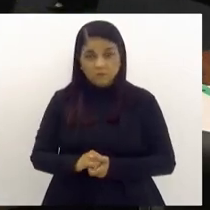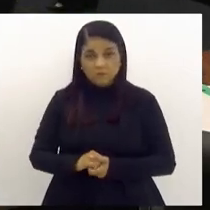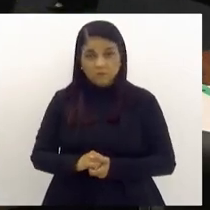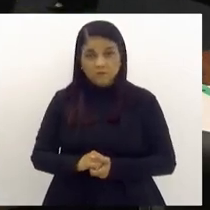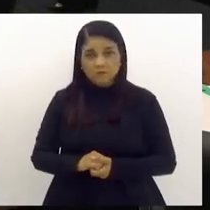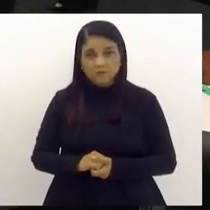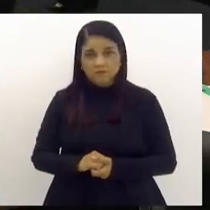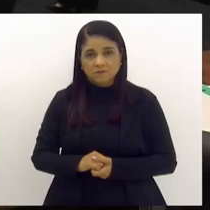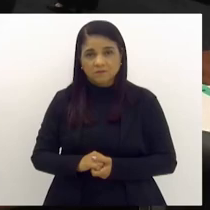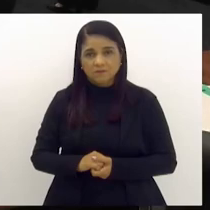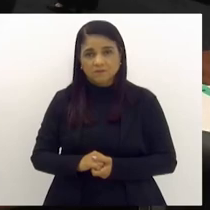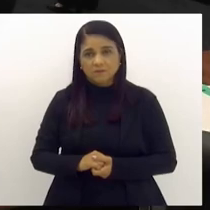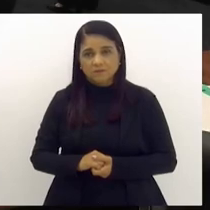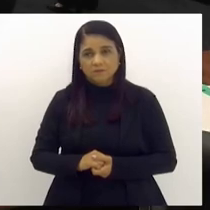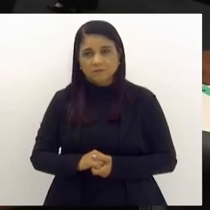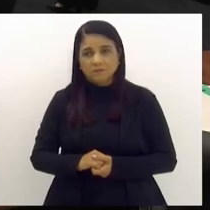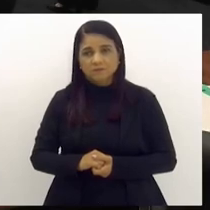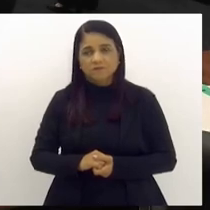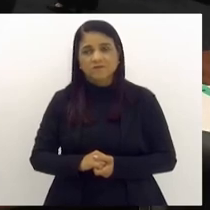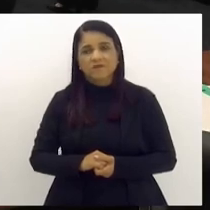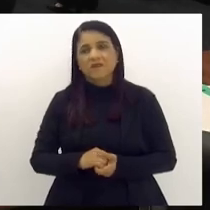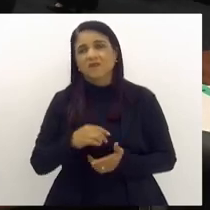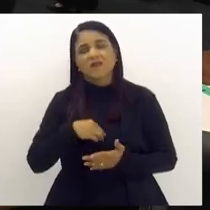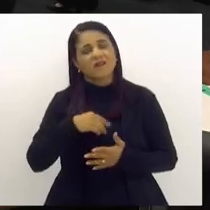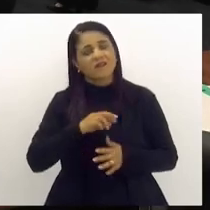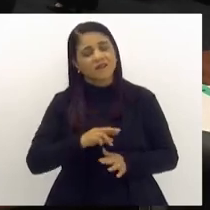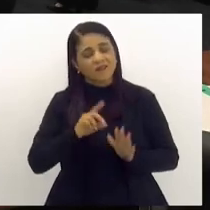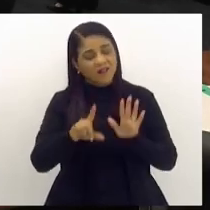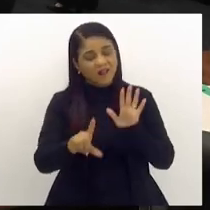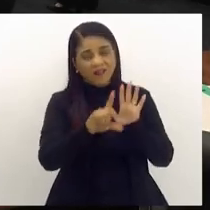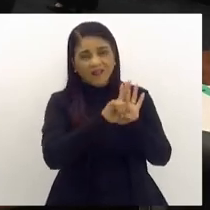Não, o 8º é esta lei entre vigor, senhor.